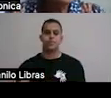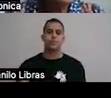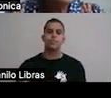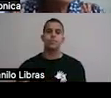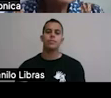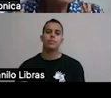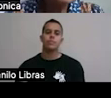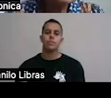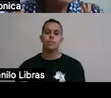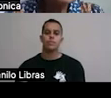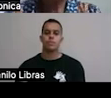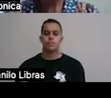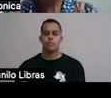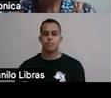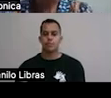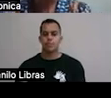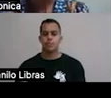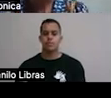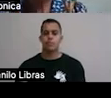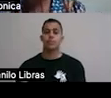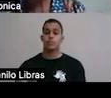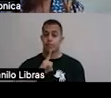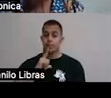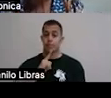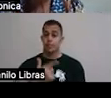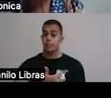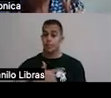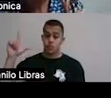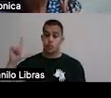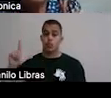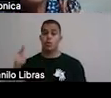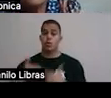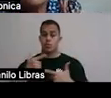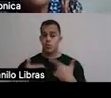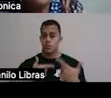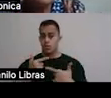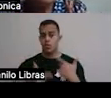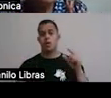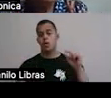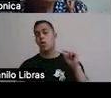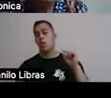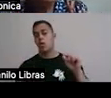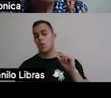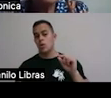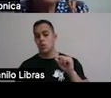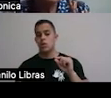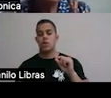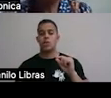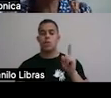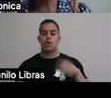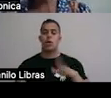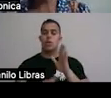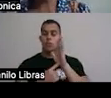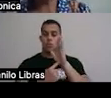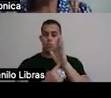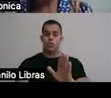E já passou aqui uma demo. Tem outra atividade que é para mostrar a produção de bioinsumos. Então, a